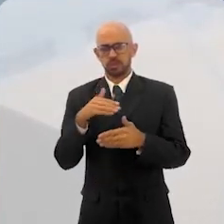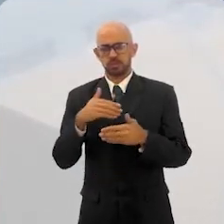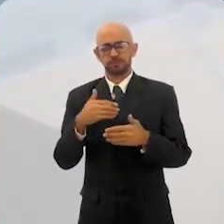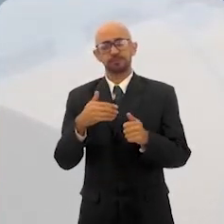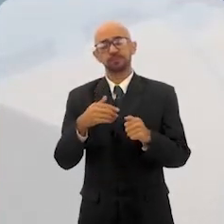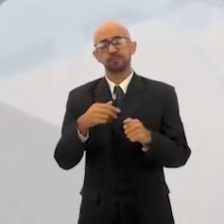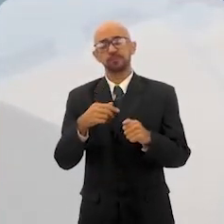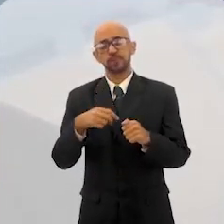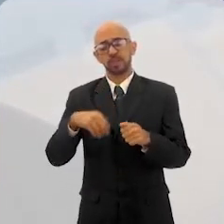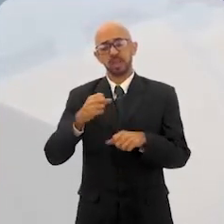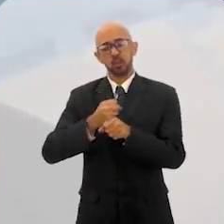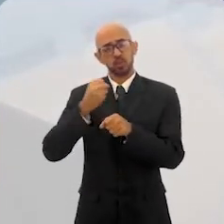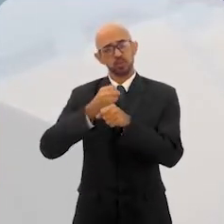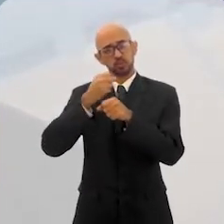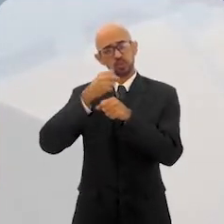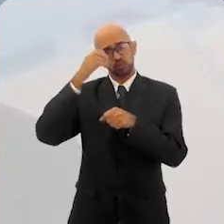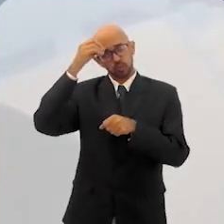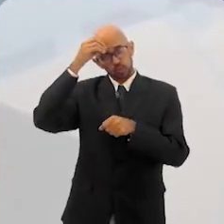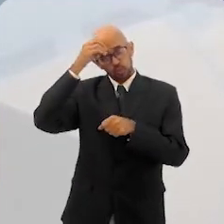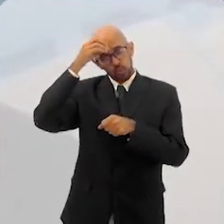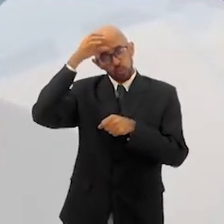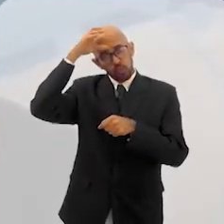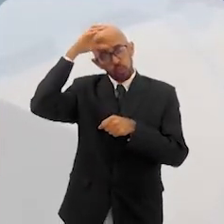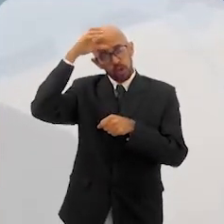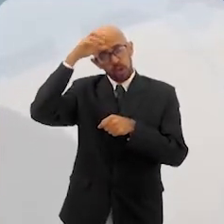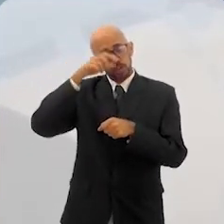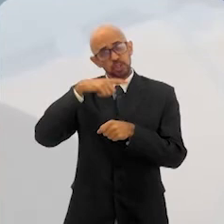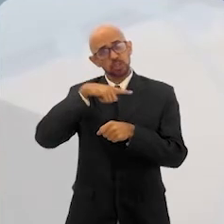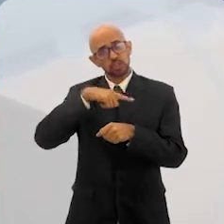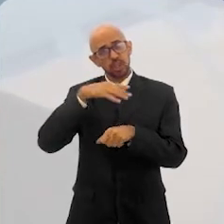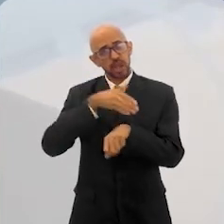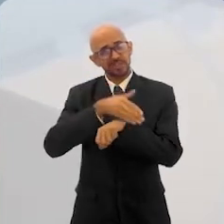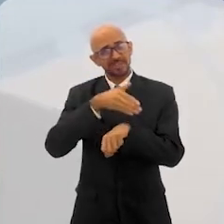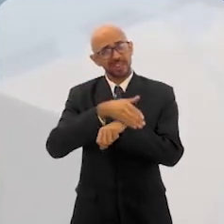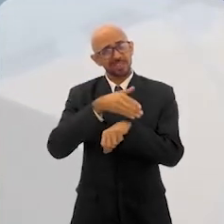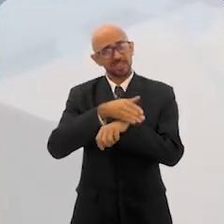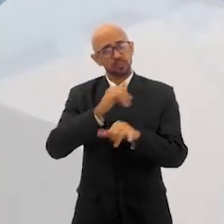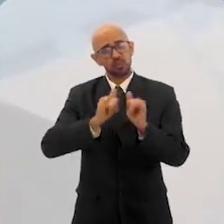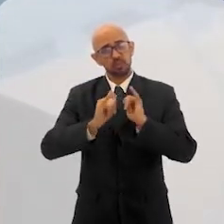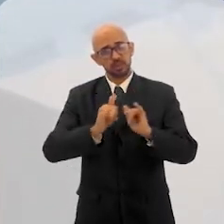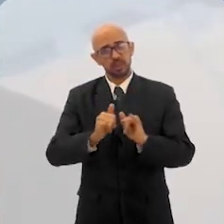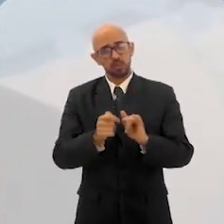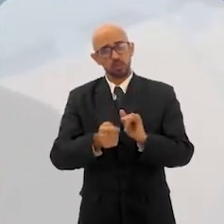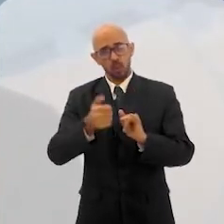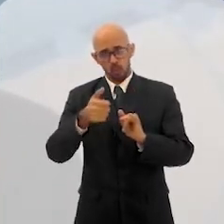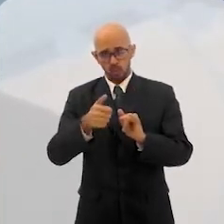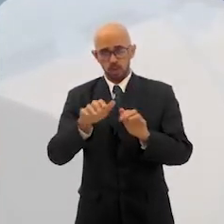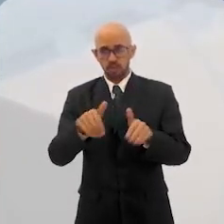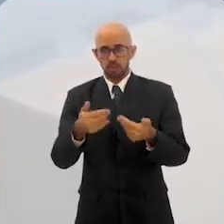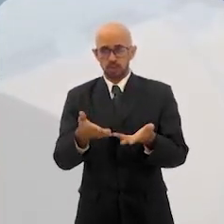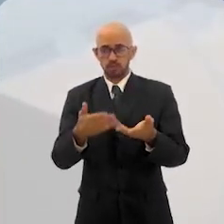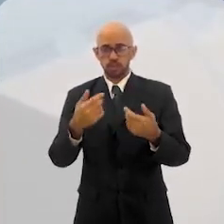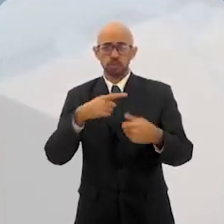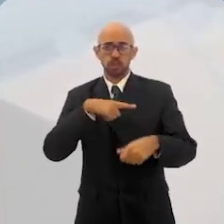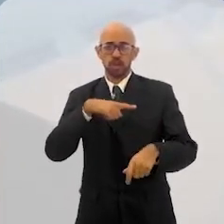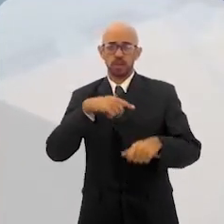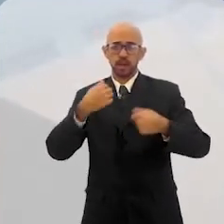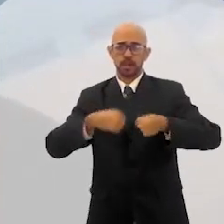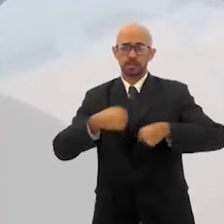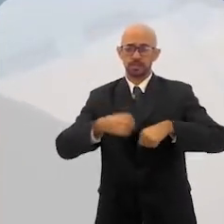de conhecimento, a gente tinha pouco acesso à informação. Para você buscar alguma coisa, para você entender alguma coisa, você tinha uma